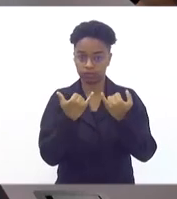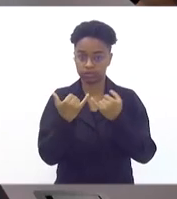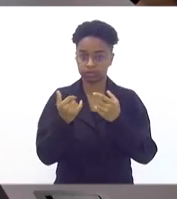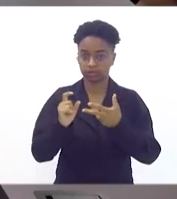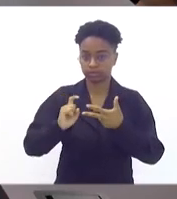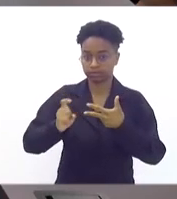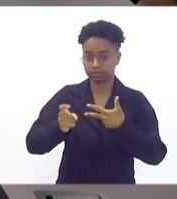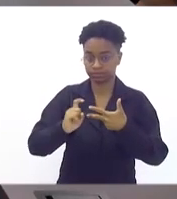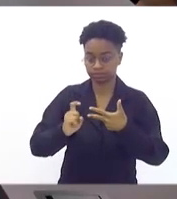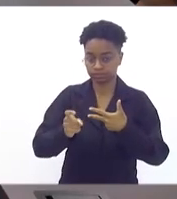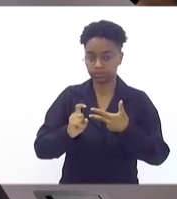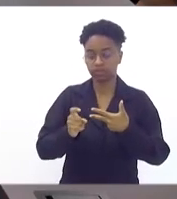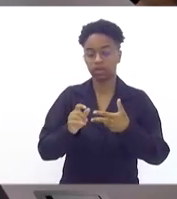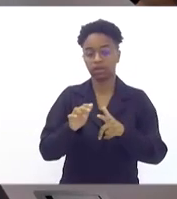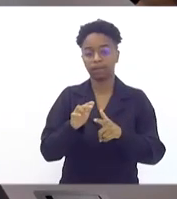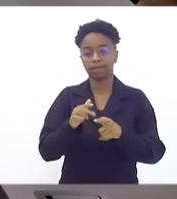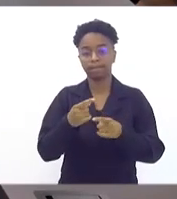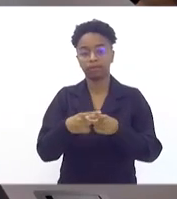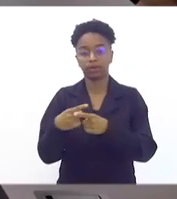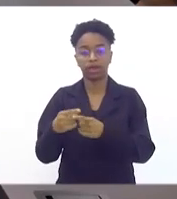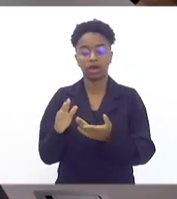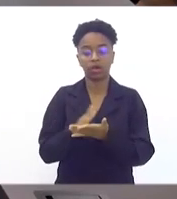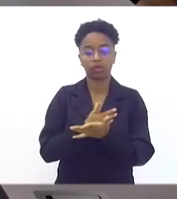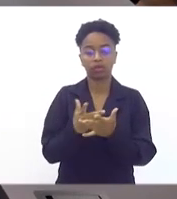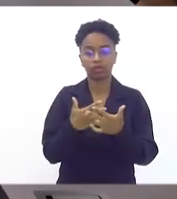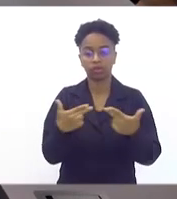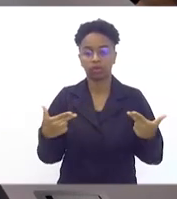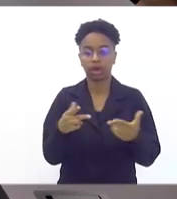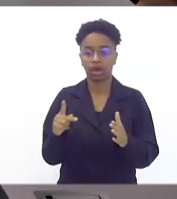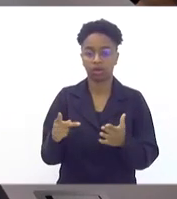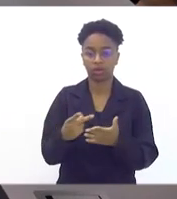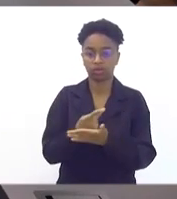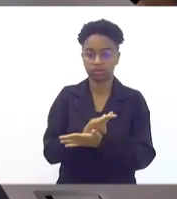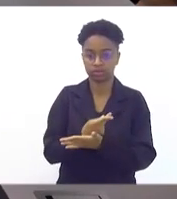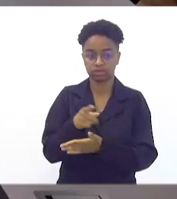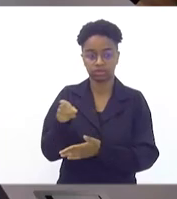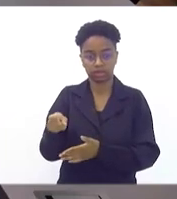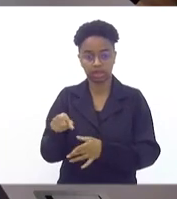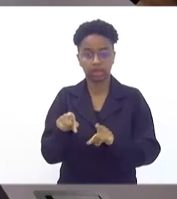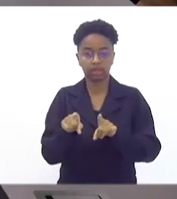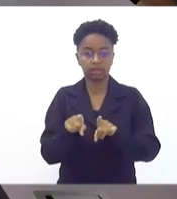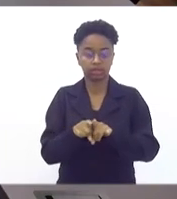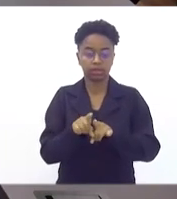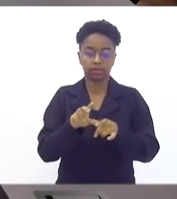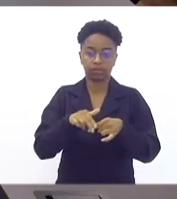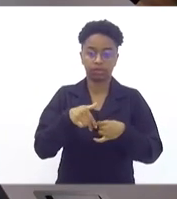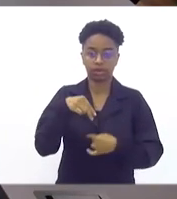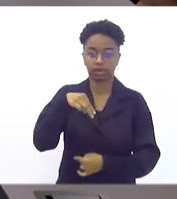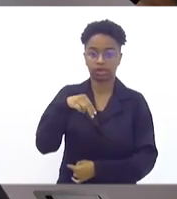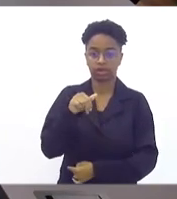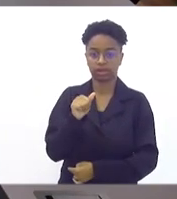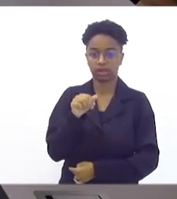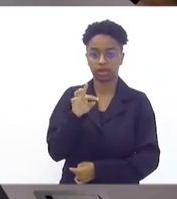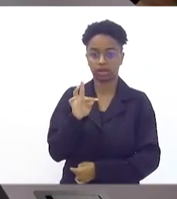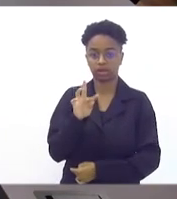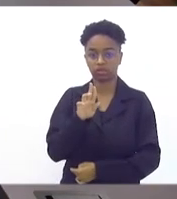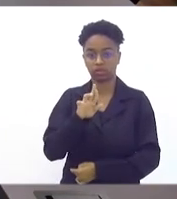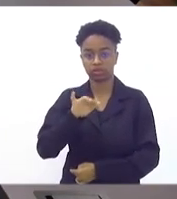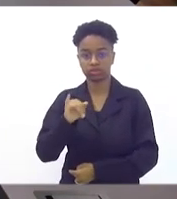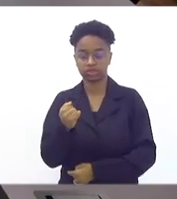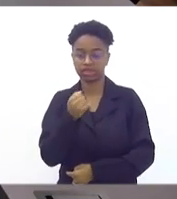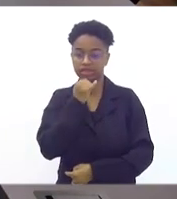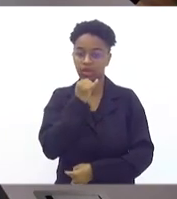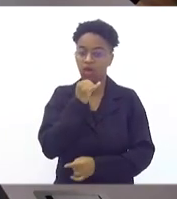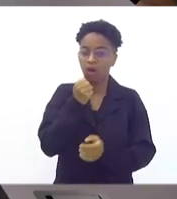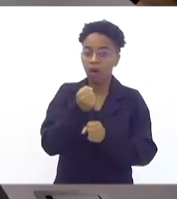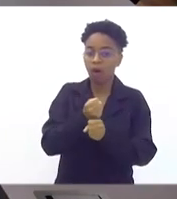por algumas situações que vinha acontecendo no município por parte da naturge como obras sendo feito de